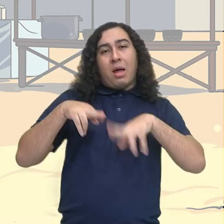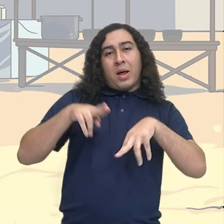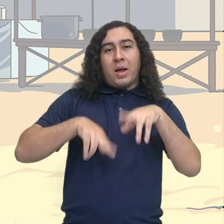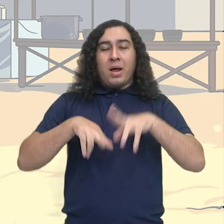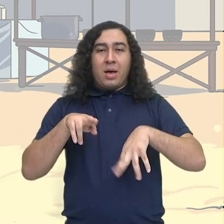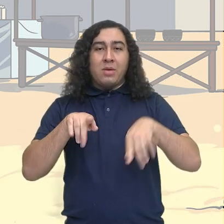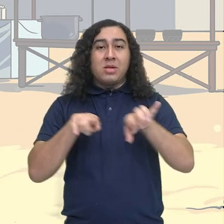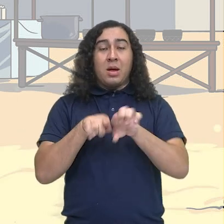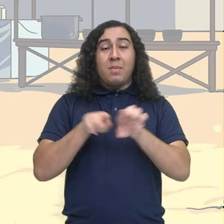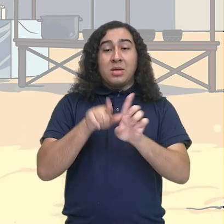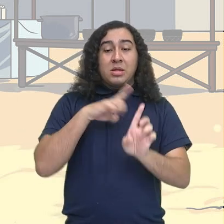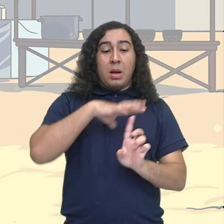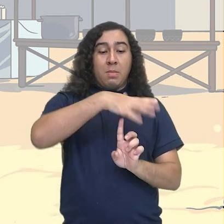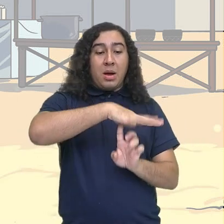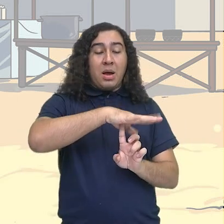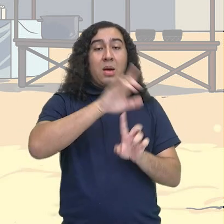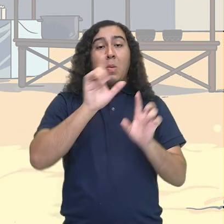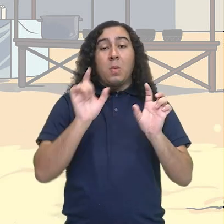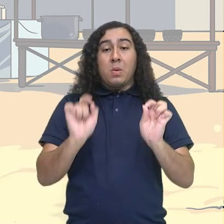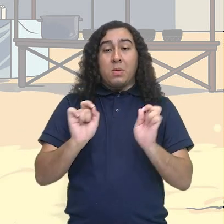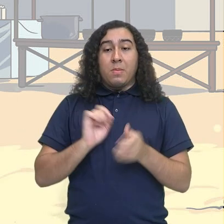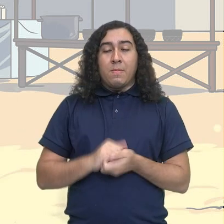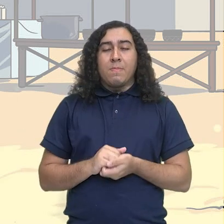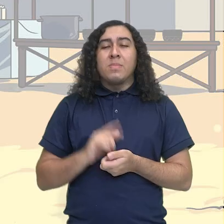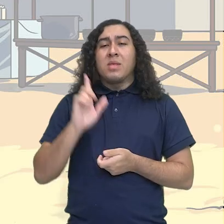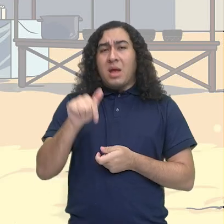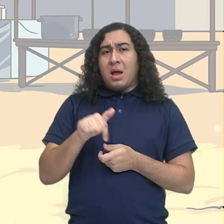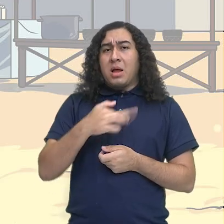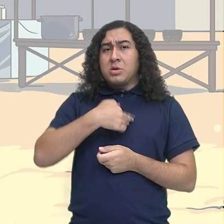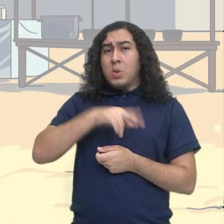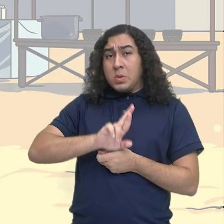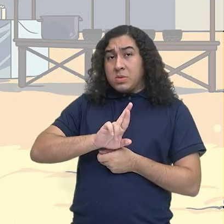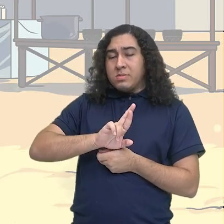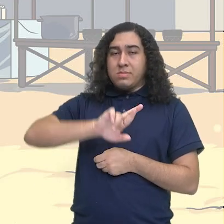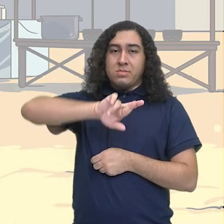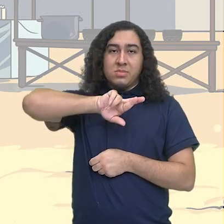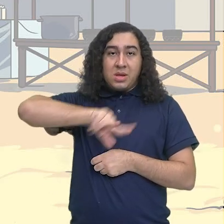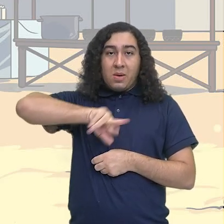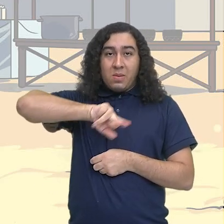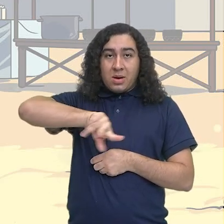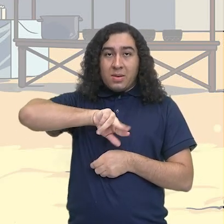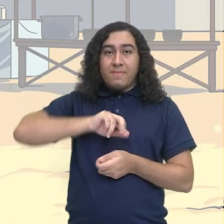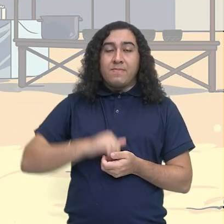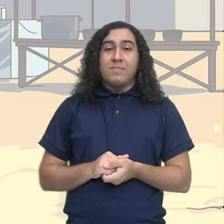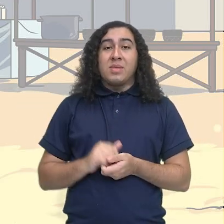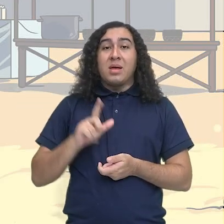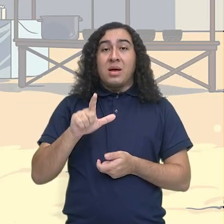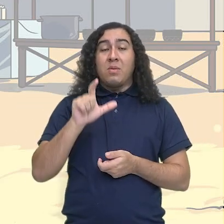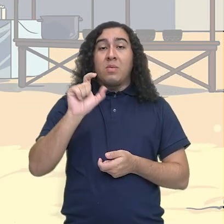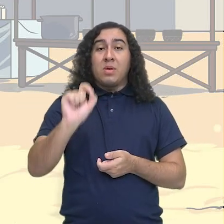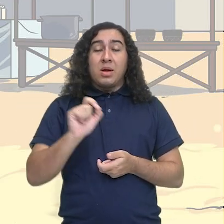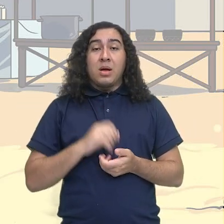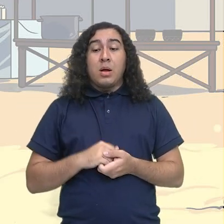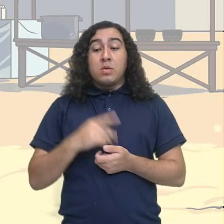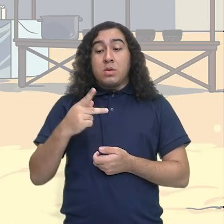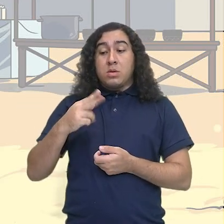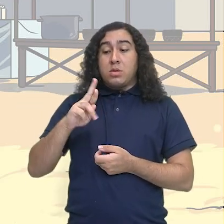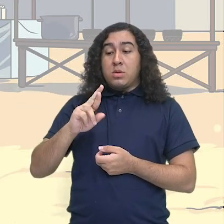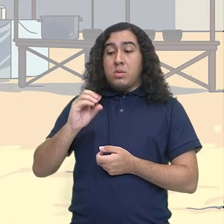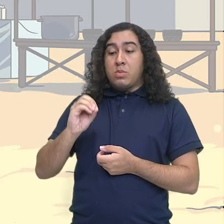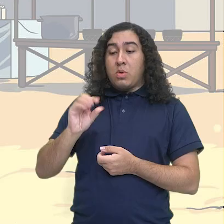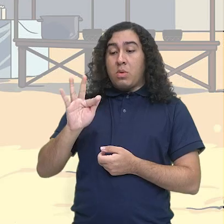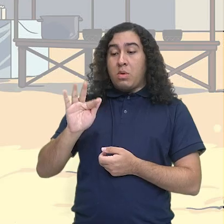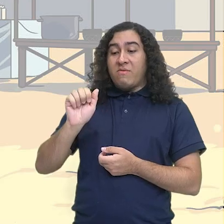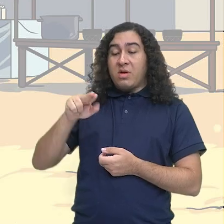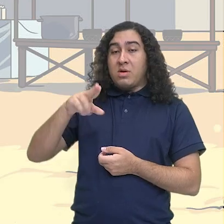com as barracas, é o que então? É sagrado? Não, esse é o lado profano. Isto aqui é